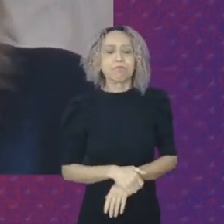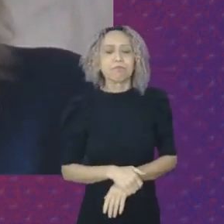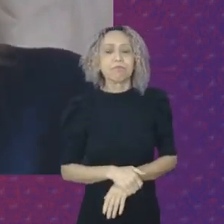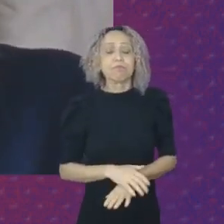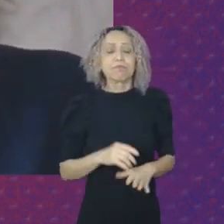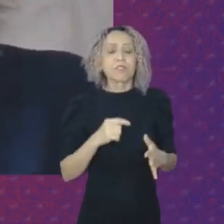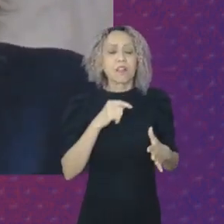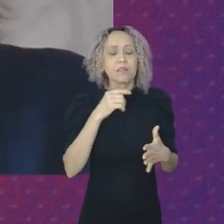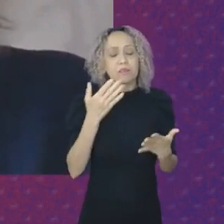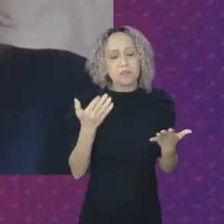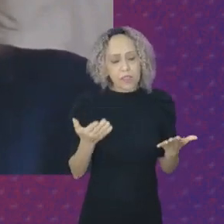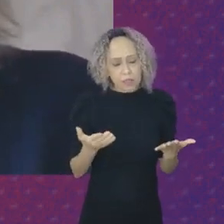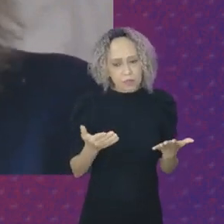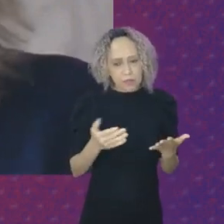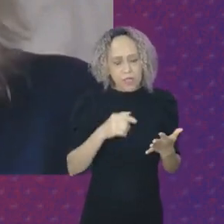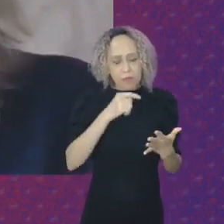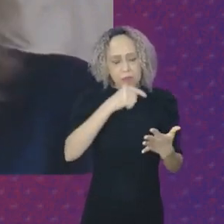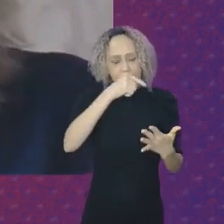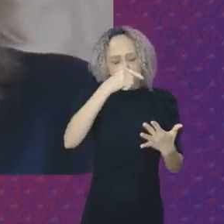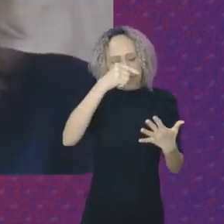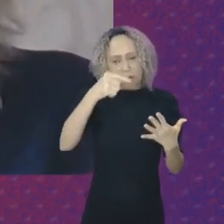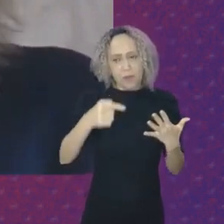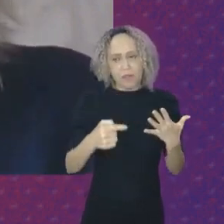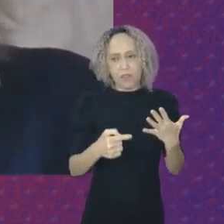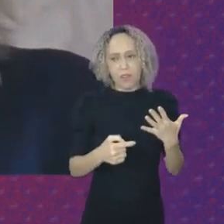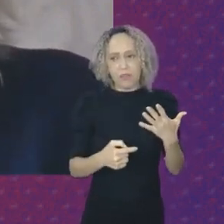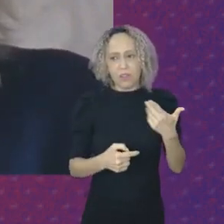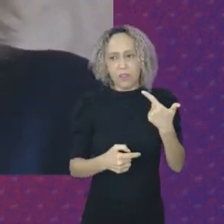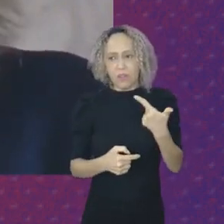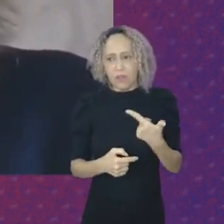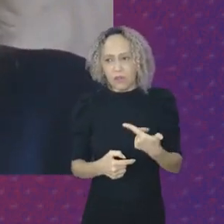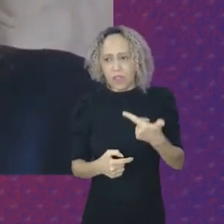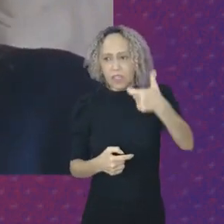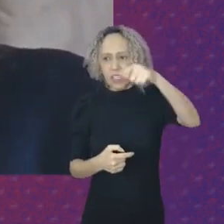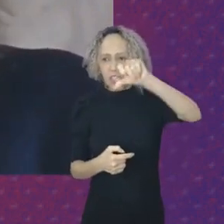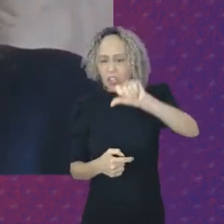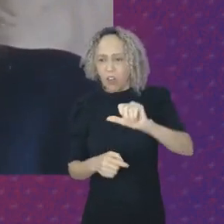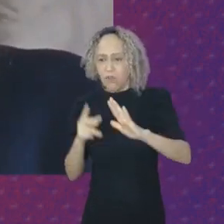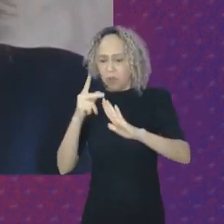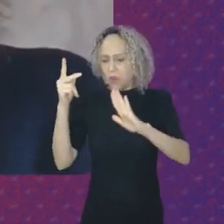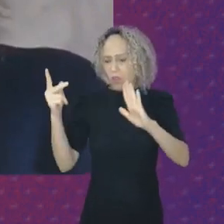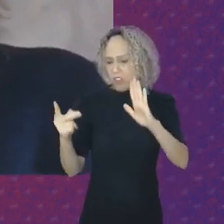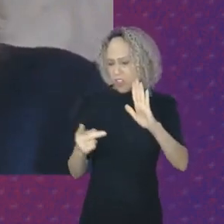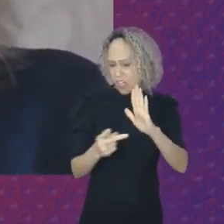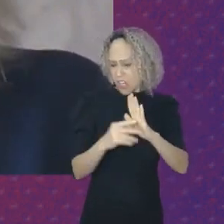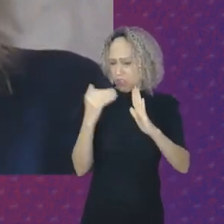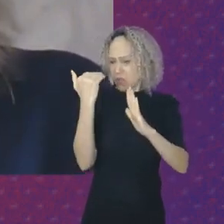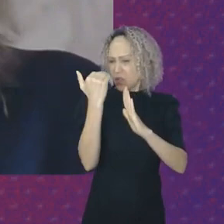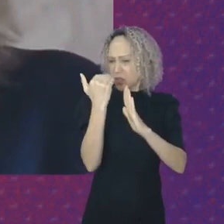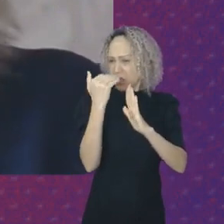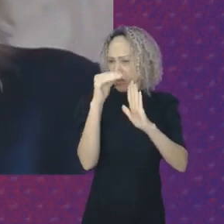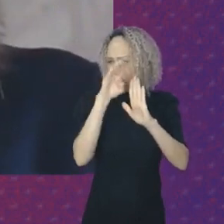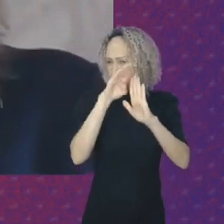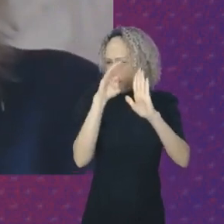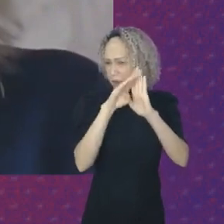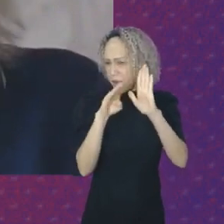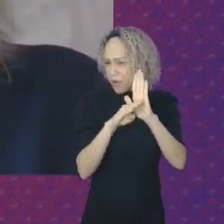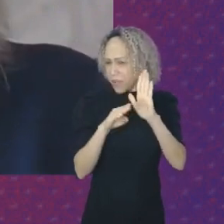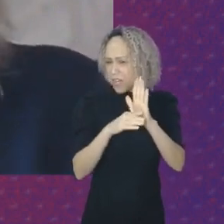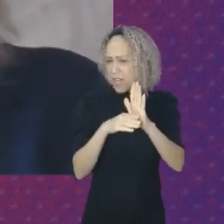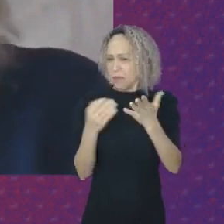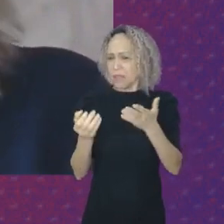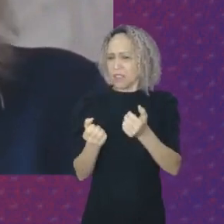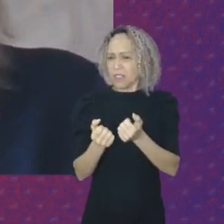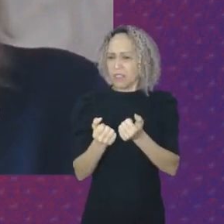falando um pouco, foram diversos, né? Foram 29 projetos e programas lançados, inclusive pelo Ministério da